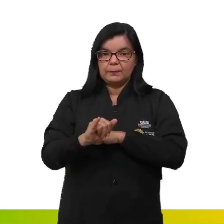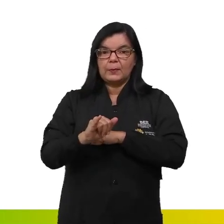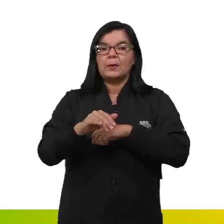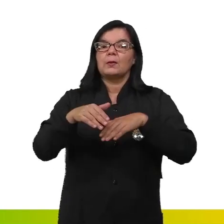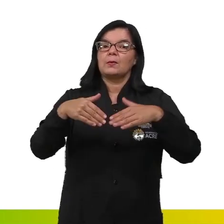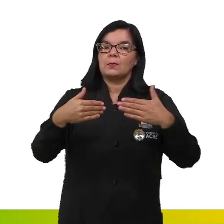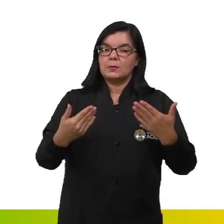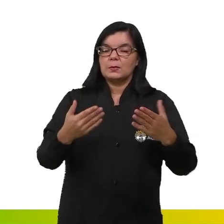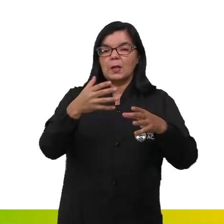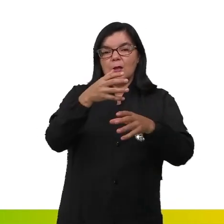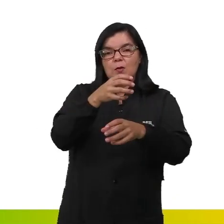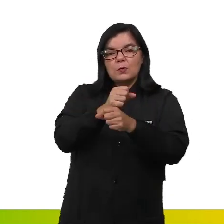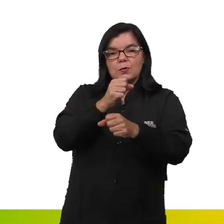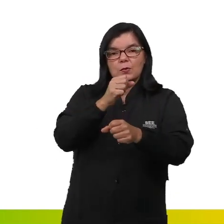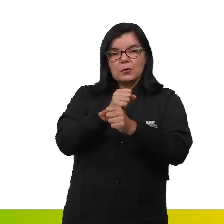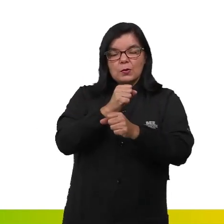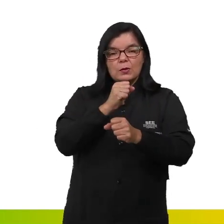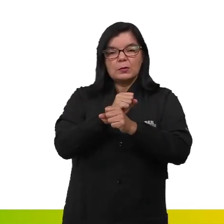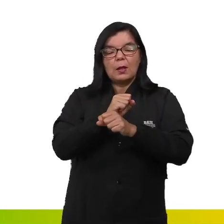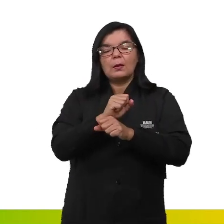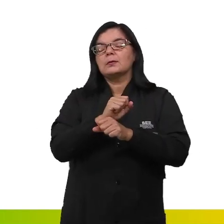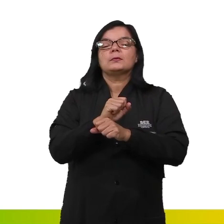Gini. Neste cálculo